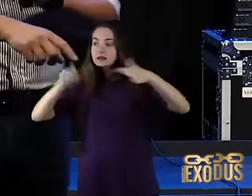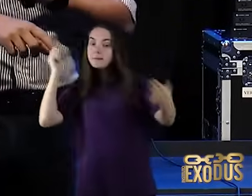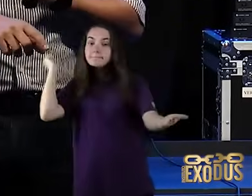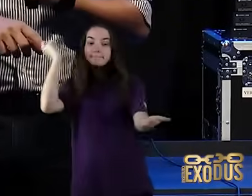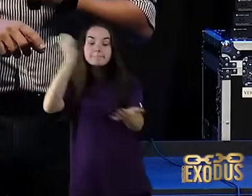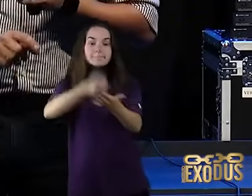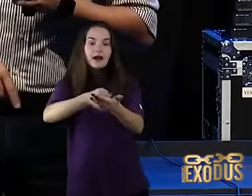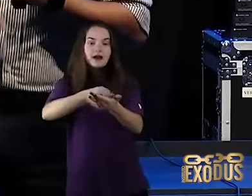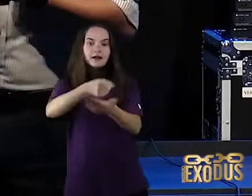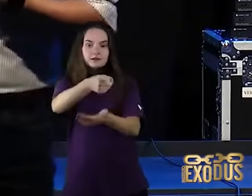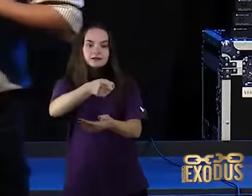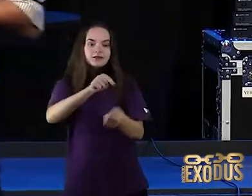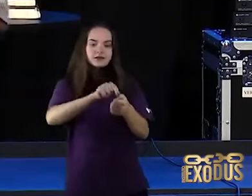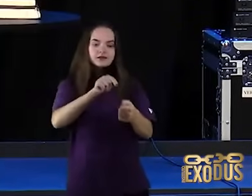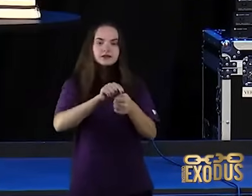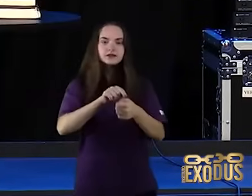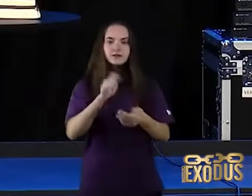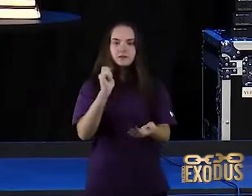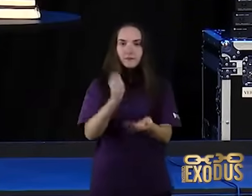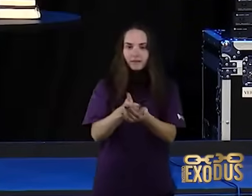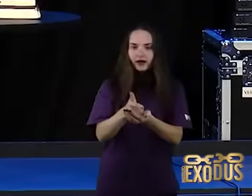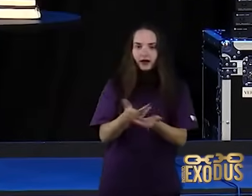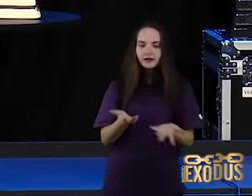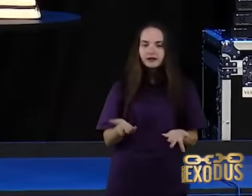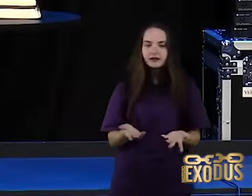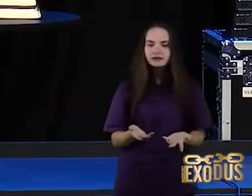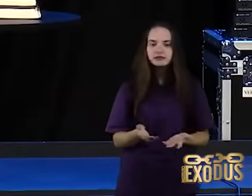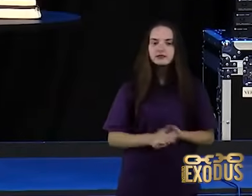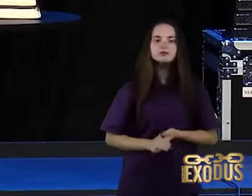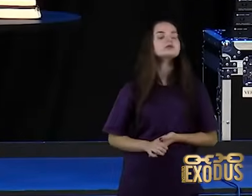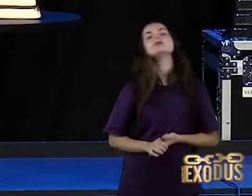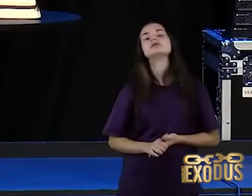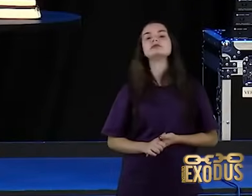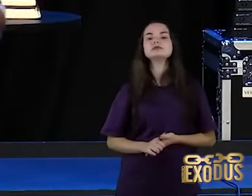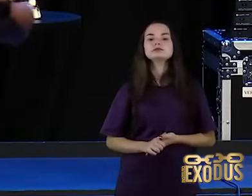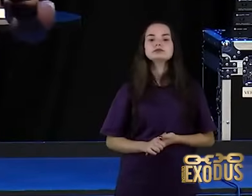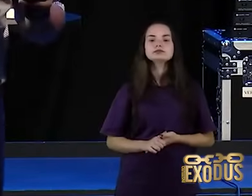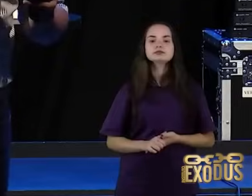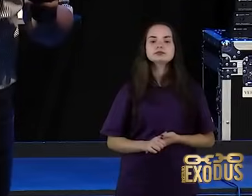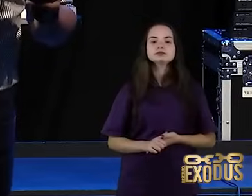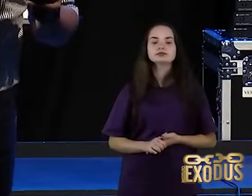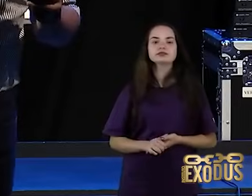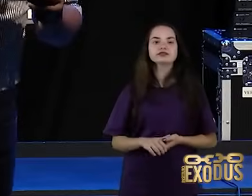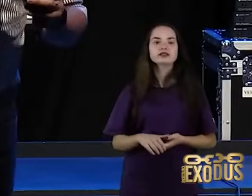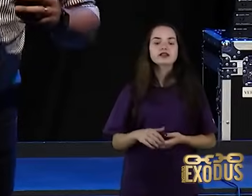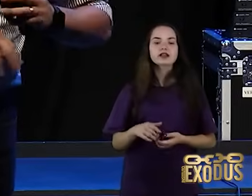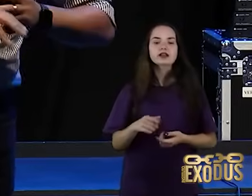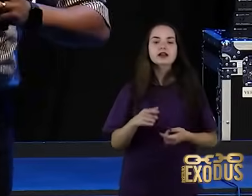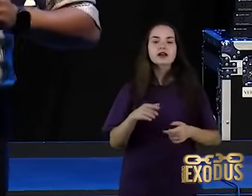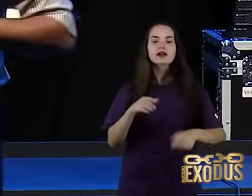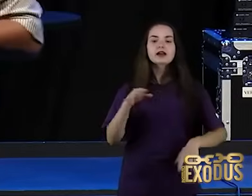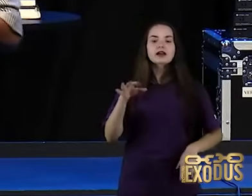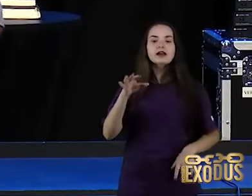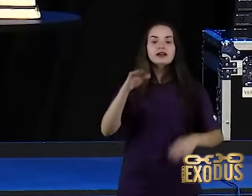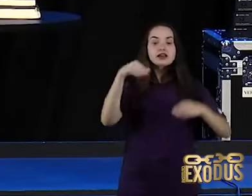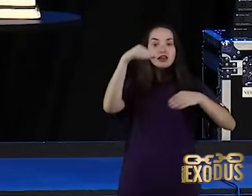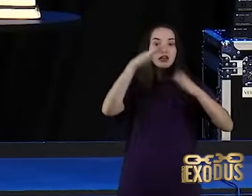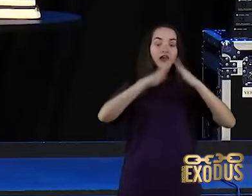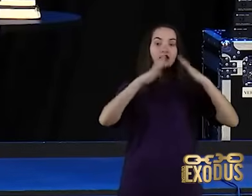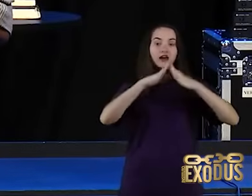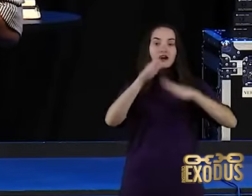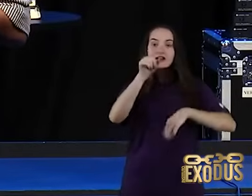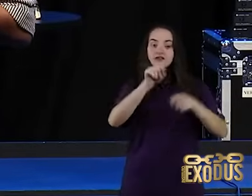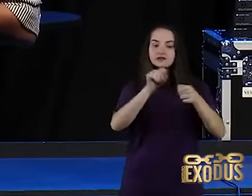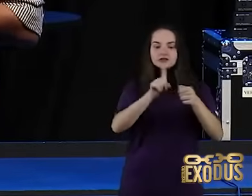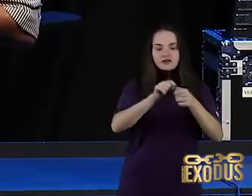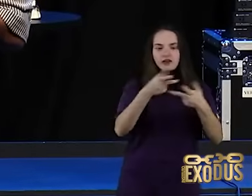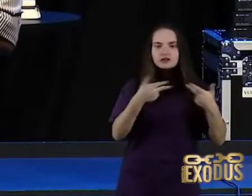você tá fazendo e mesmo que você diga não tenho emprego em casa você não fica soprando a parede você faz algo que só você